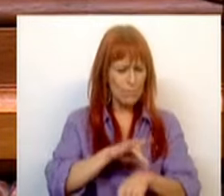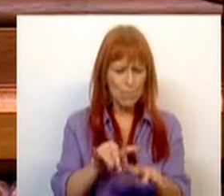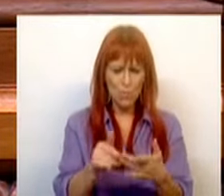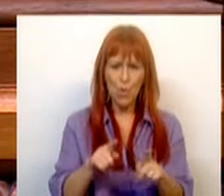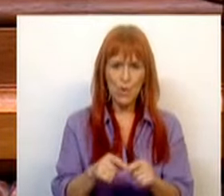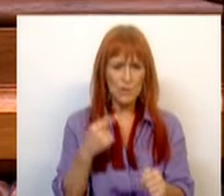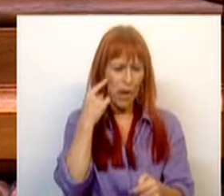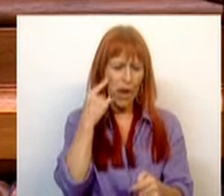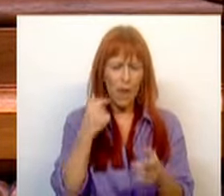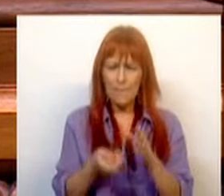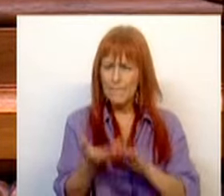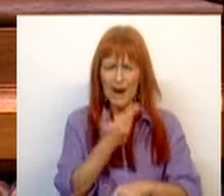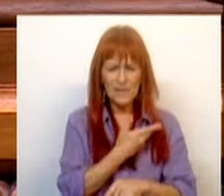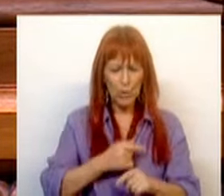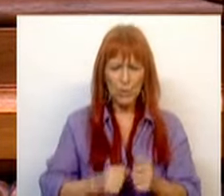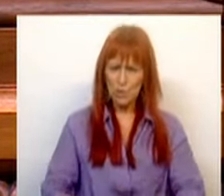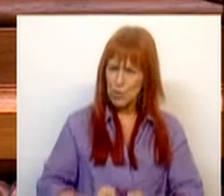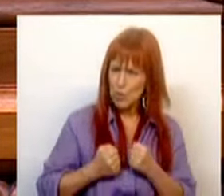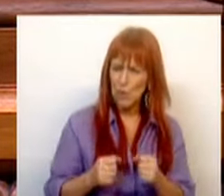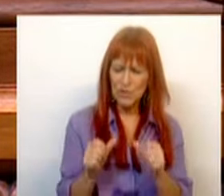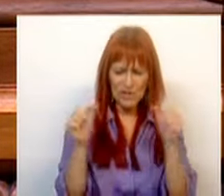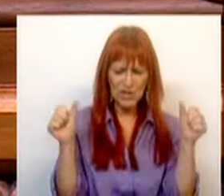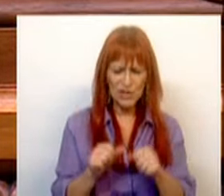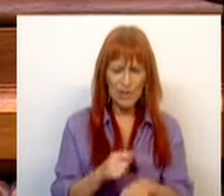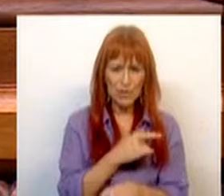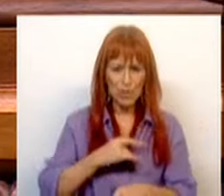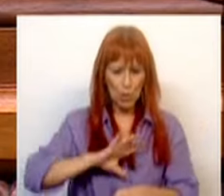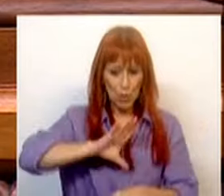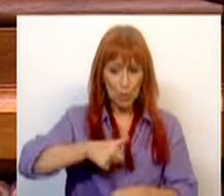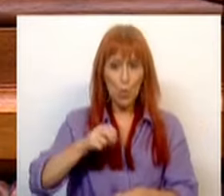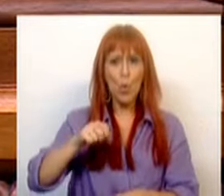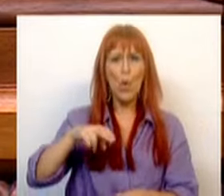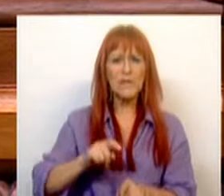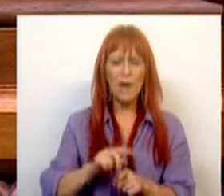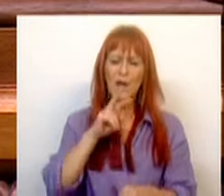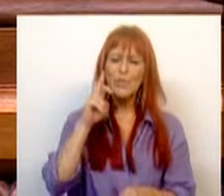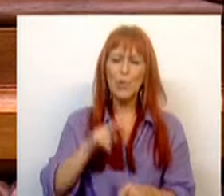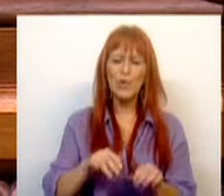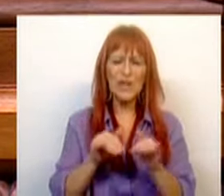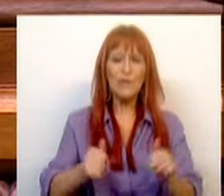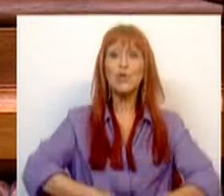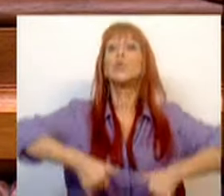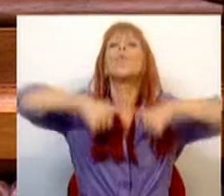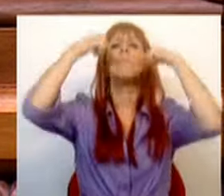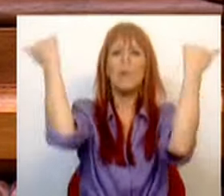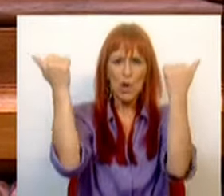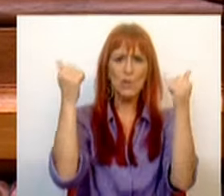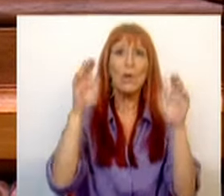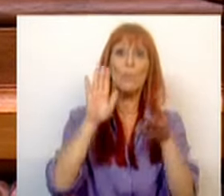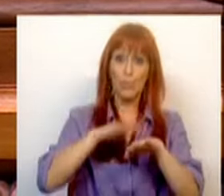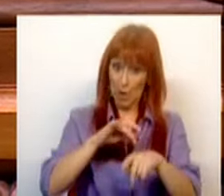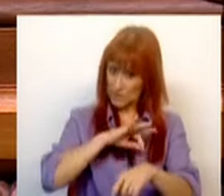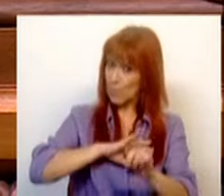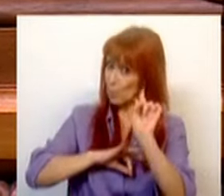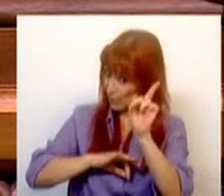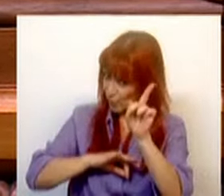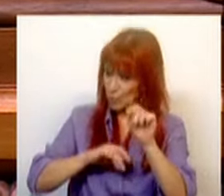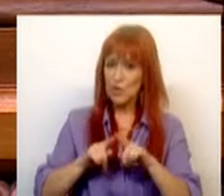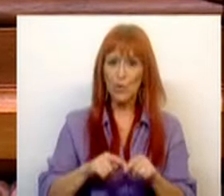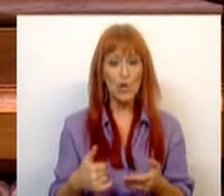testou os mais antigos e sólidos sistemas de saúde do mundo. E o SNS só respondeu ao nível dos melhores, graças aos seus profissionais,